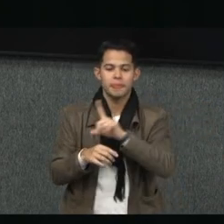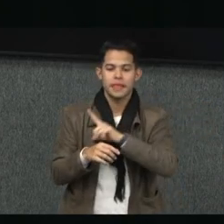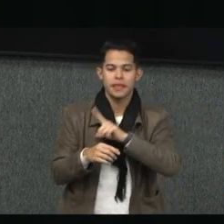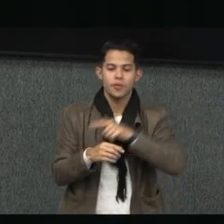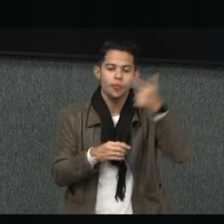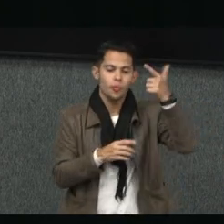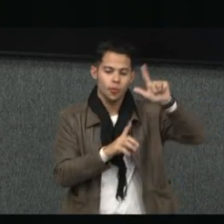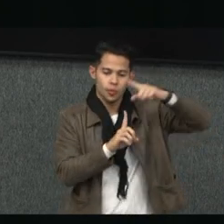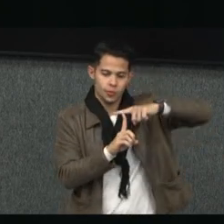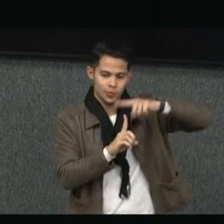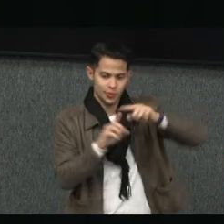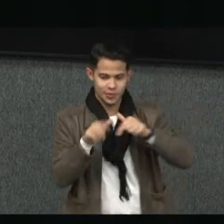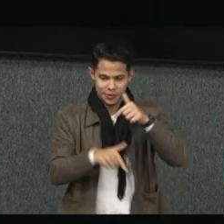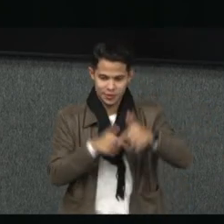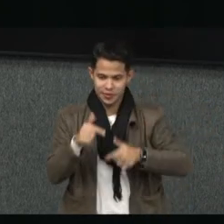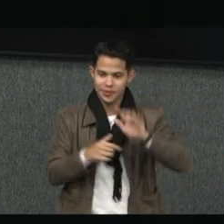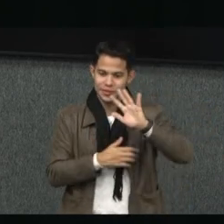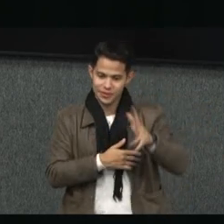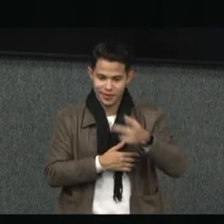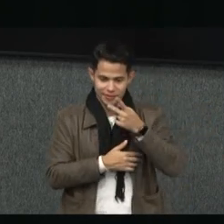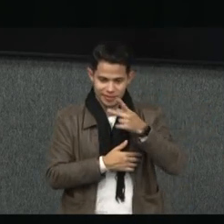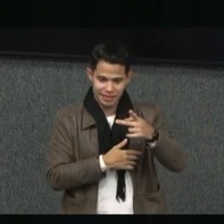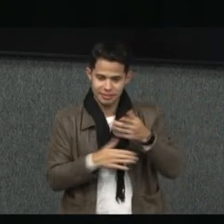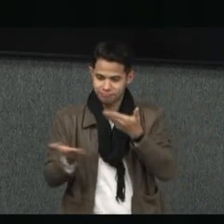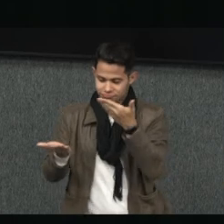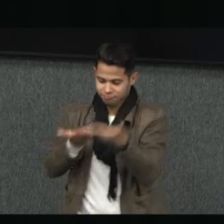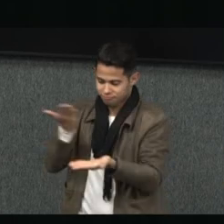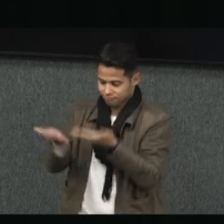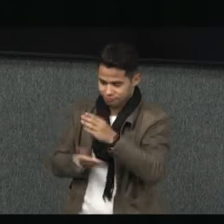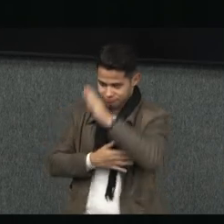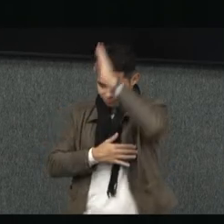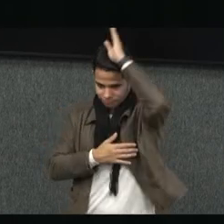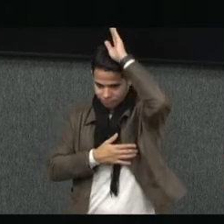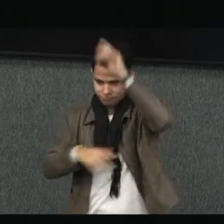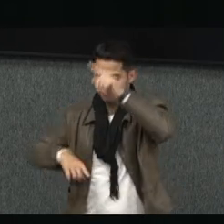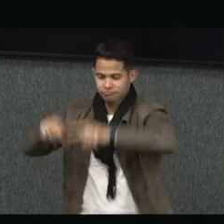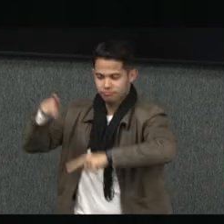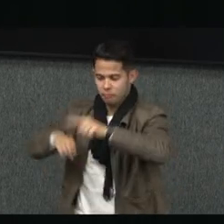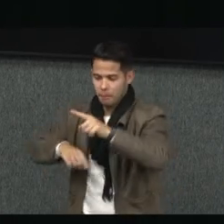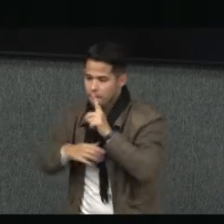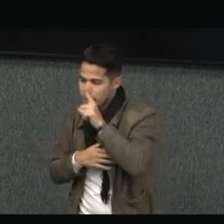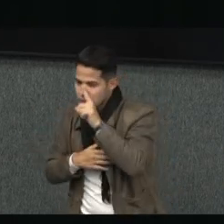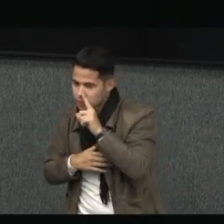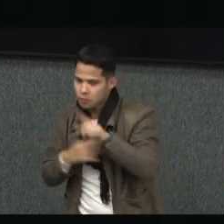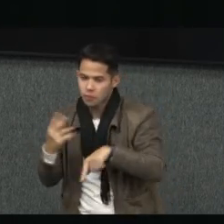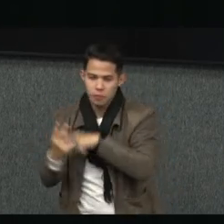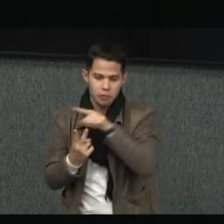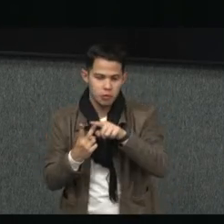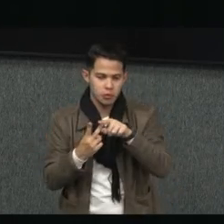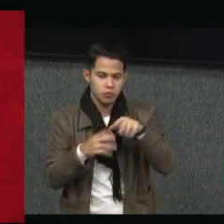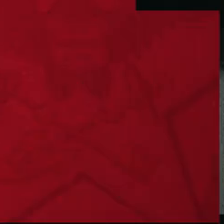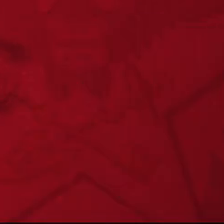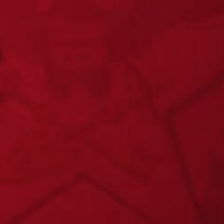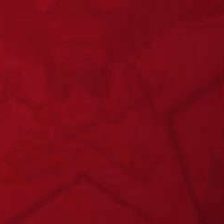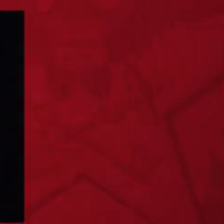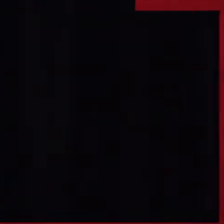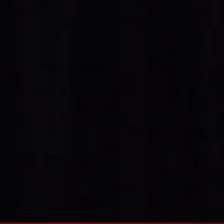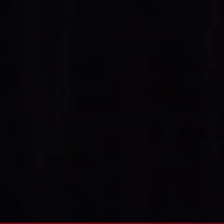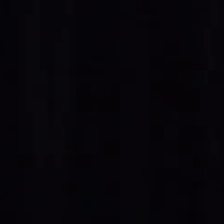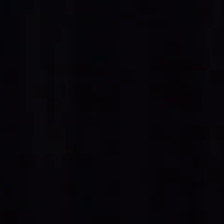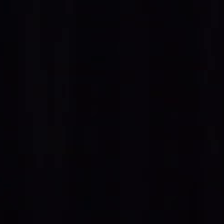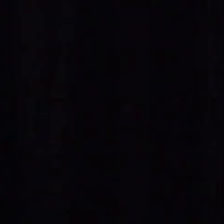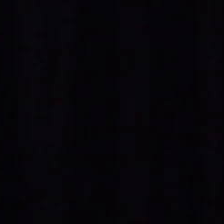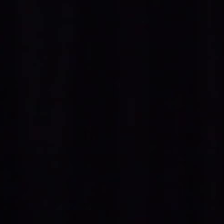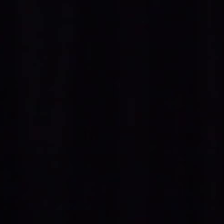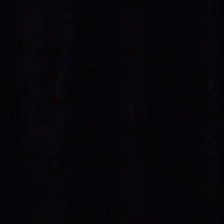outras atividades que eu falei que o Corpo de Bombeiros atende. Produtos perigosos, resgate veicular, enfim, N outras situações. O